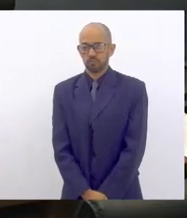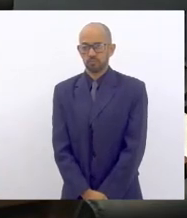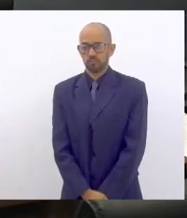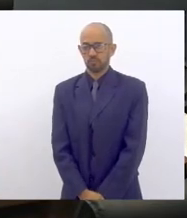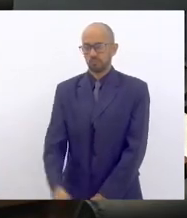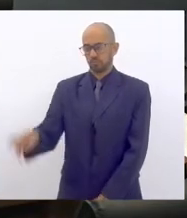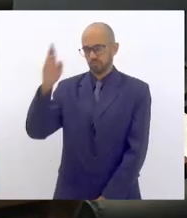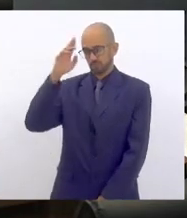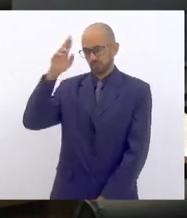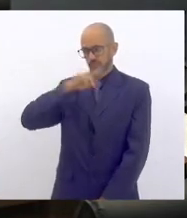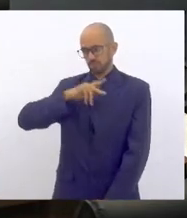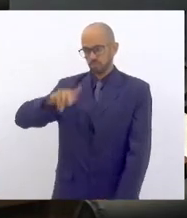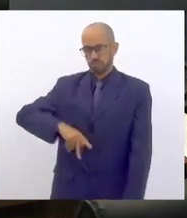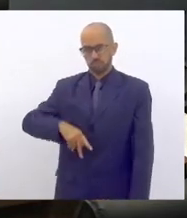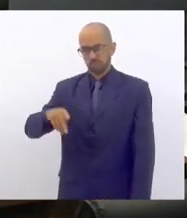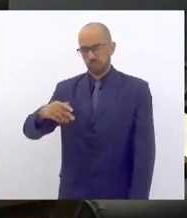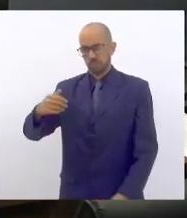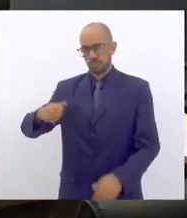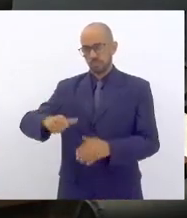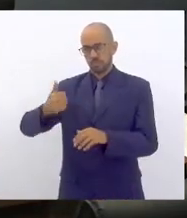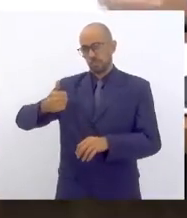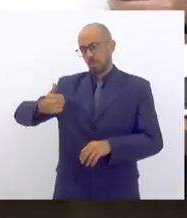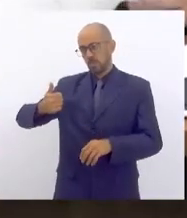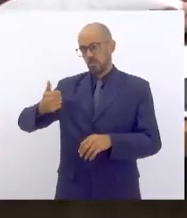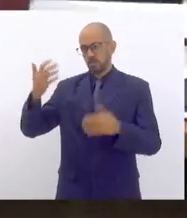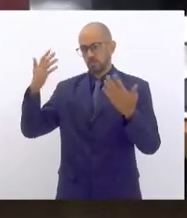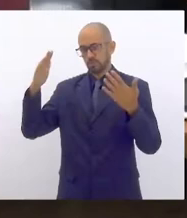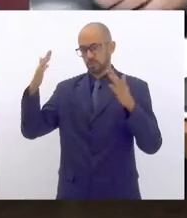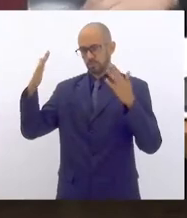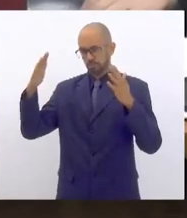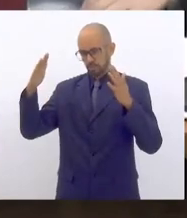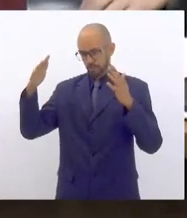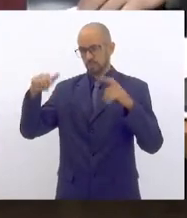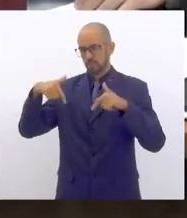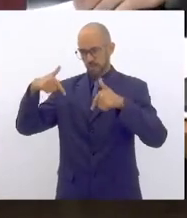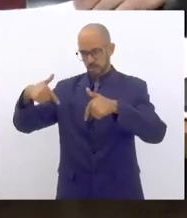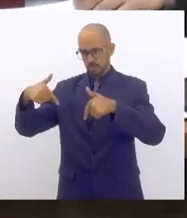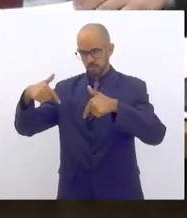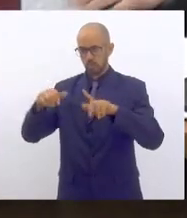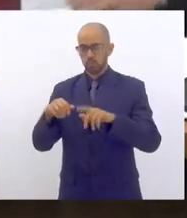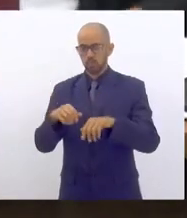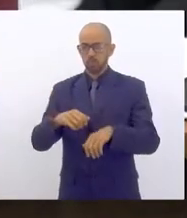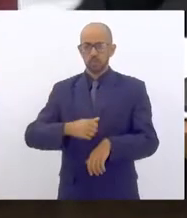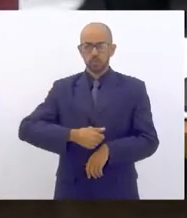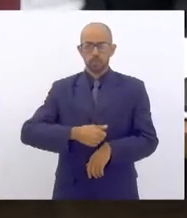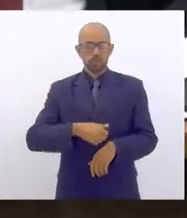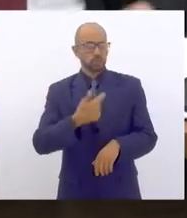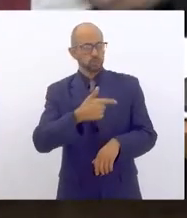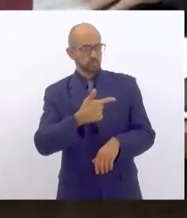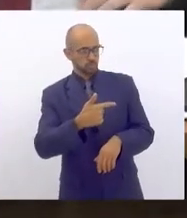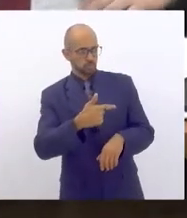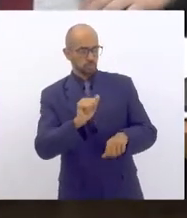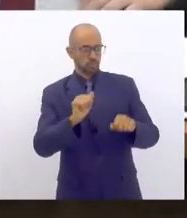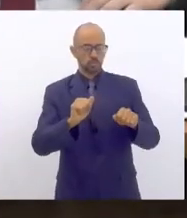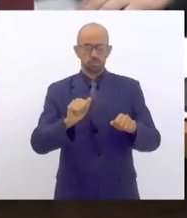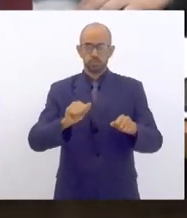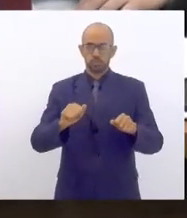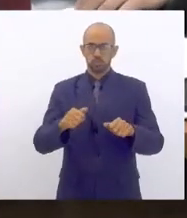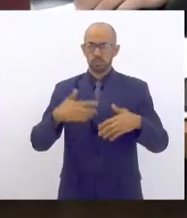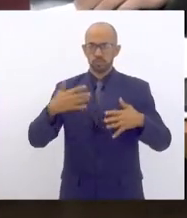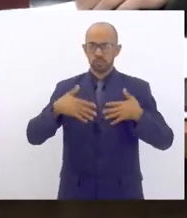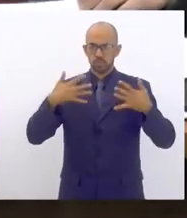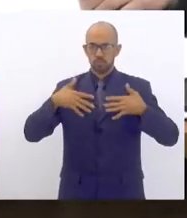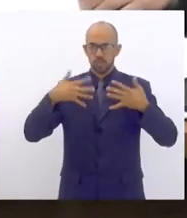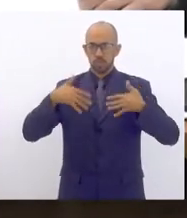Senhor presidente, em primeiro lugar, quero parabenizar a Vossa Excelência pela iniciativa, quero parabenizar os animadores culturais, as animadoras culturais que estão